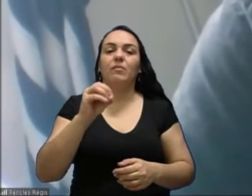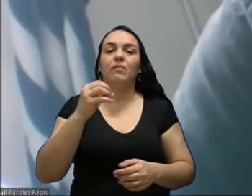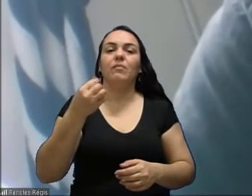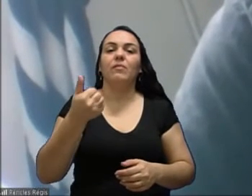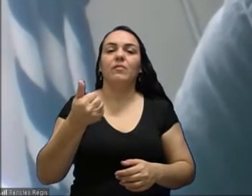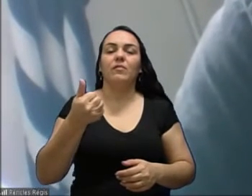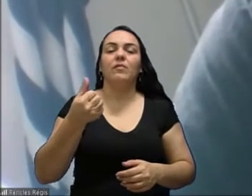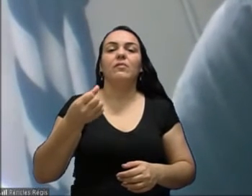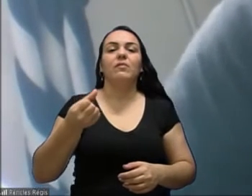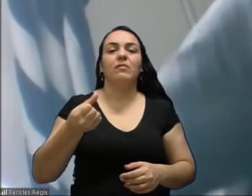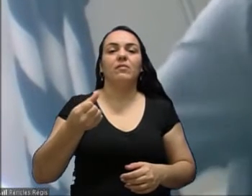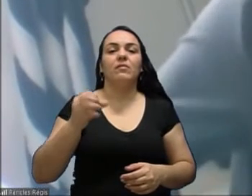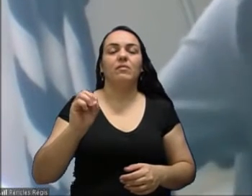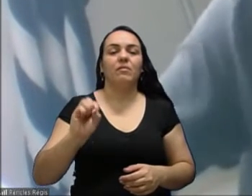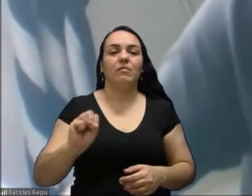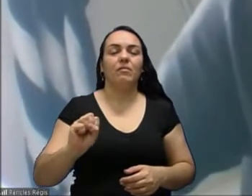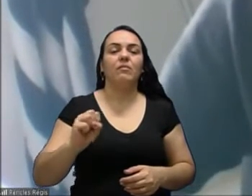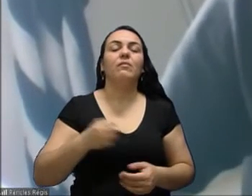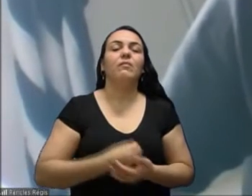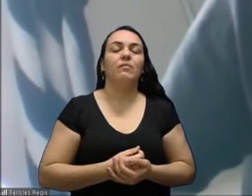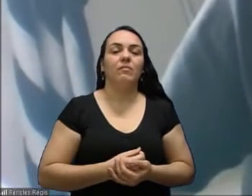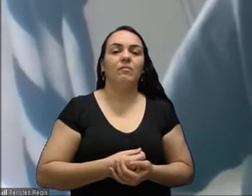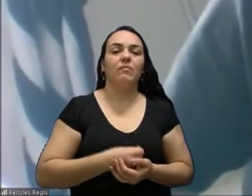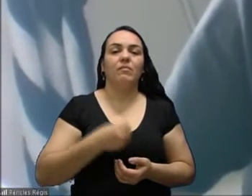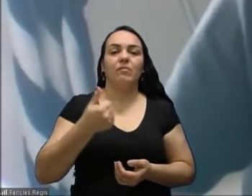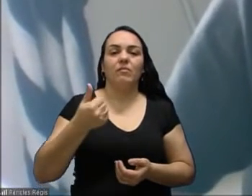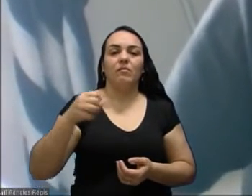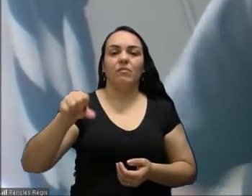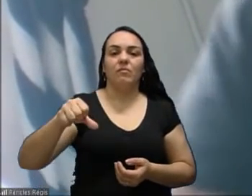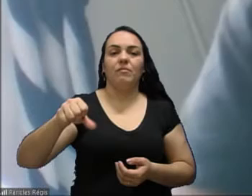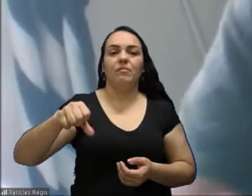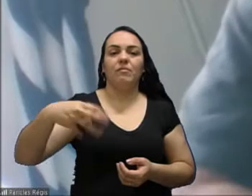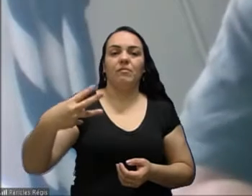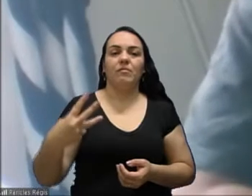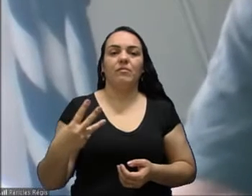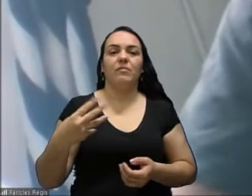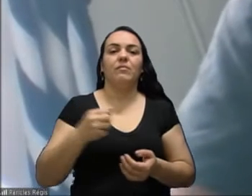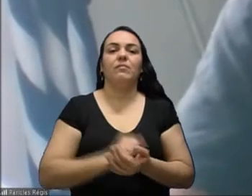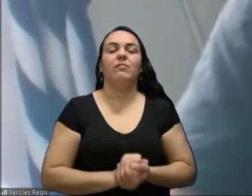4168 de 93 deixa eu pegar o texto da lei aqui rapidinho